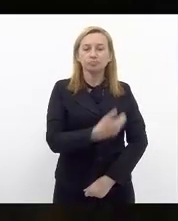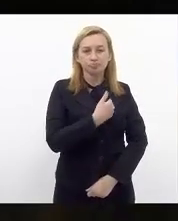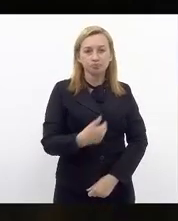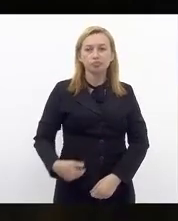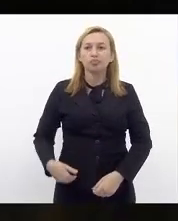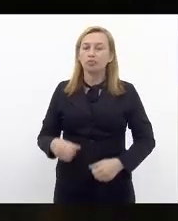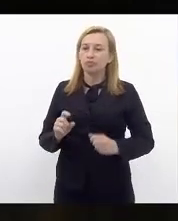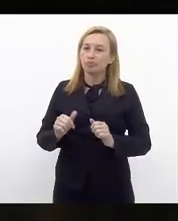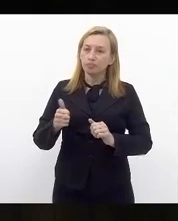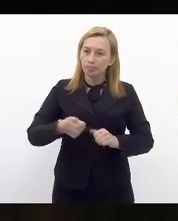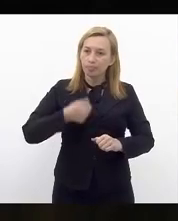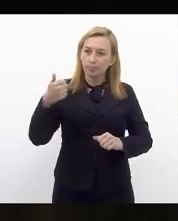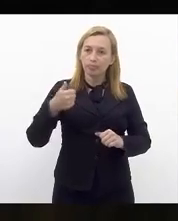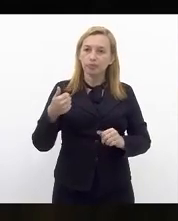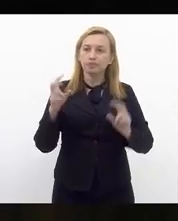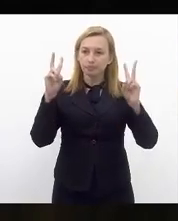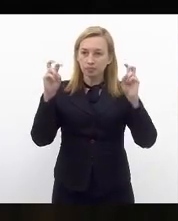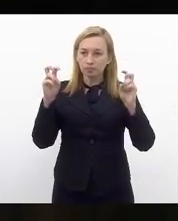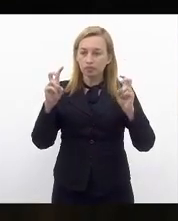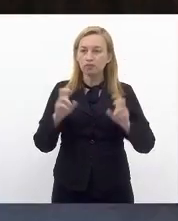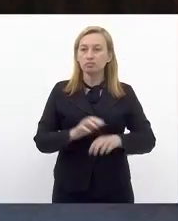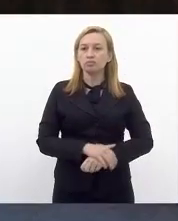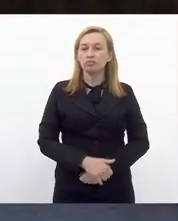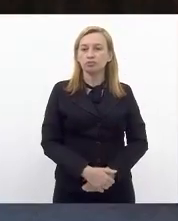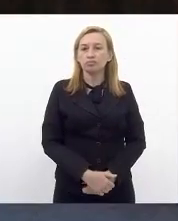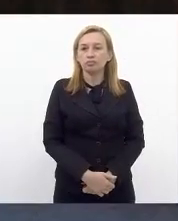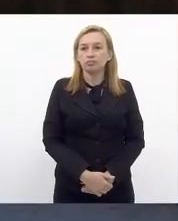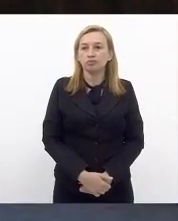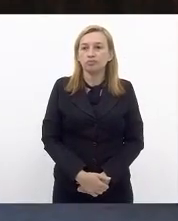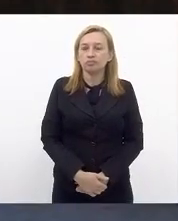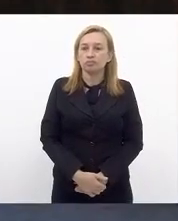governo para se tentar mexer nesses dois pontos específicos